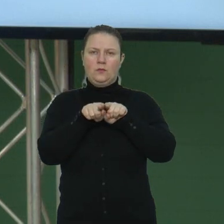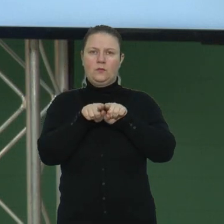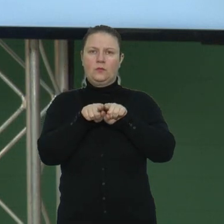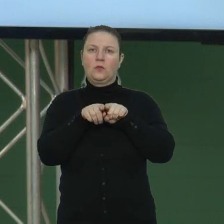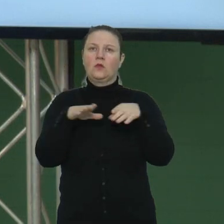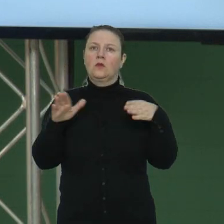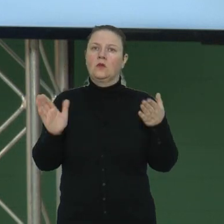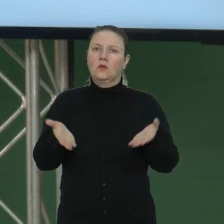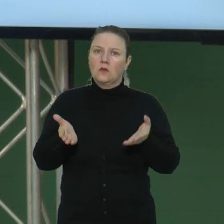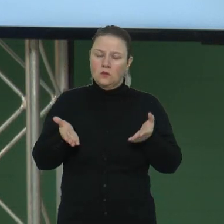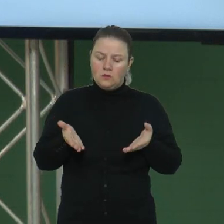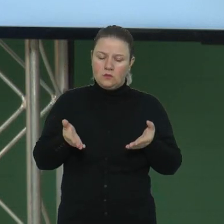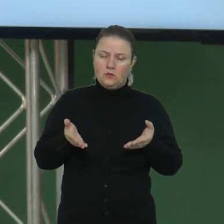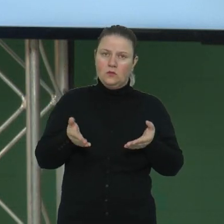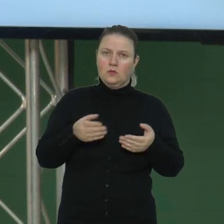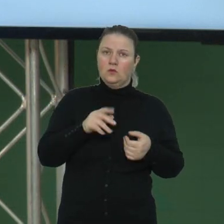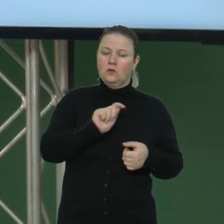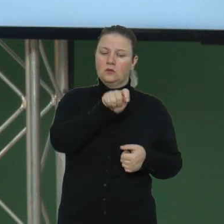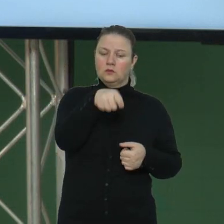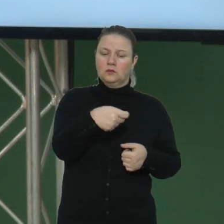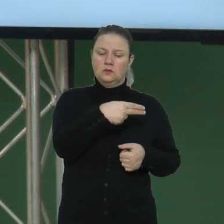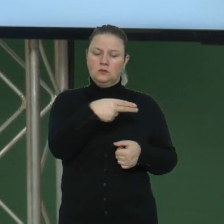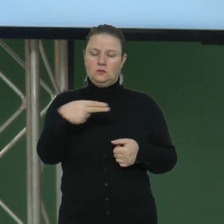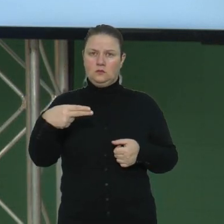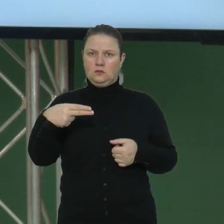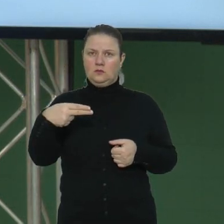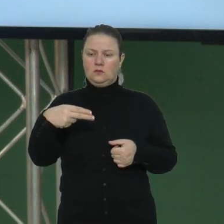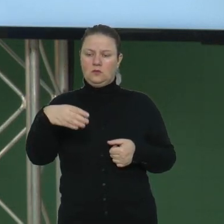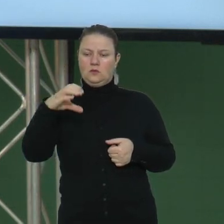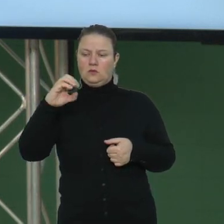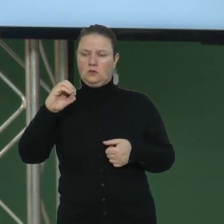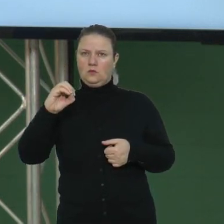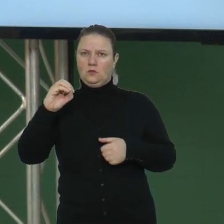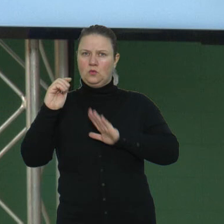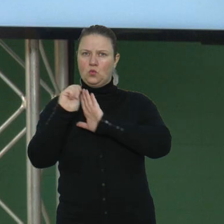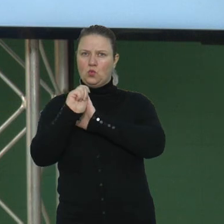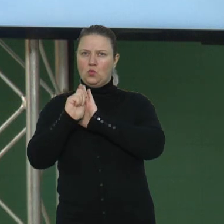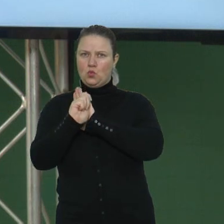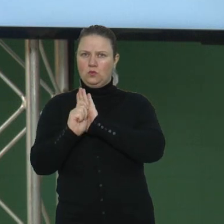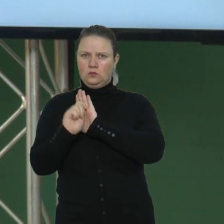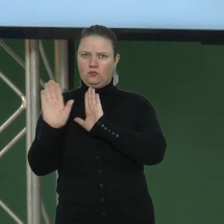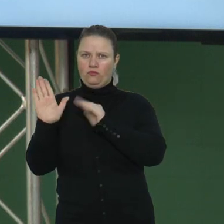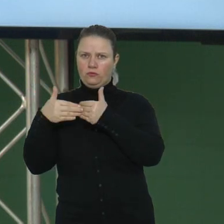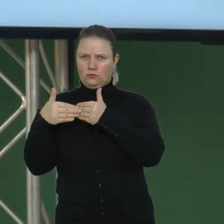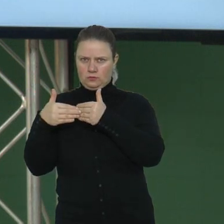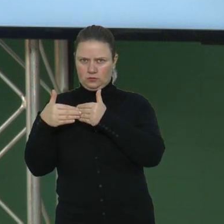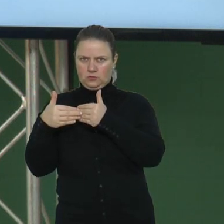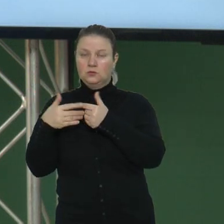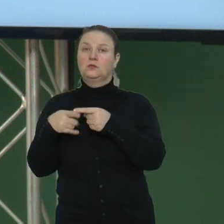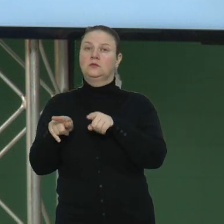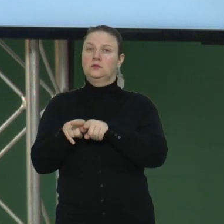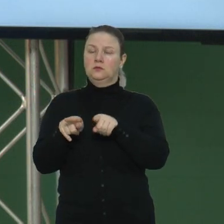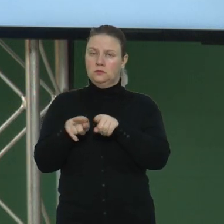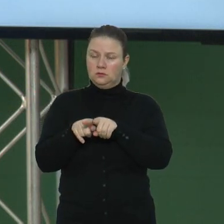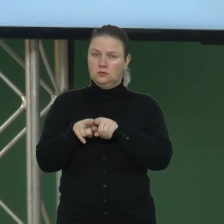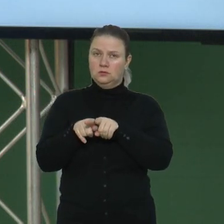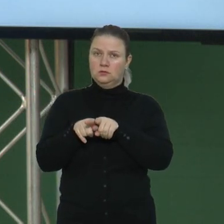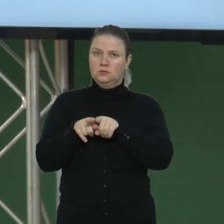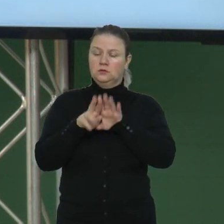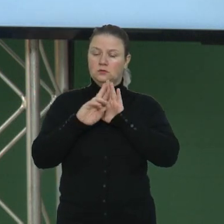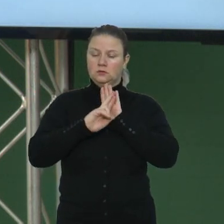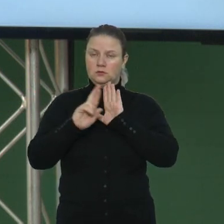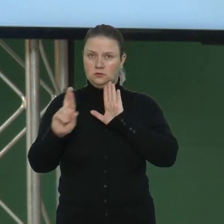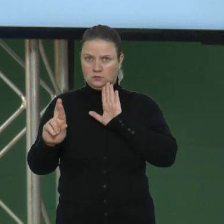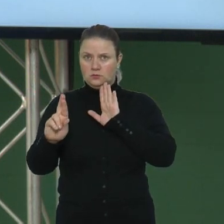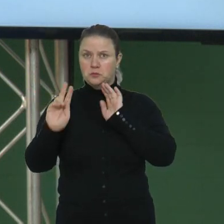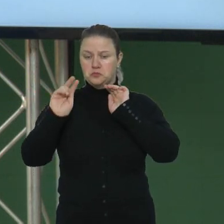de igual, lá a bolinha aqui é bolinha fechada. Esse a ou esse menos a também estão incluindo na minha solução,